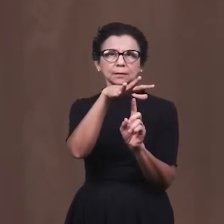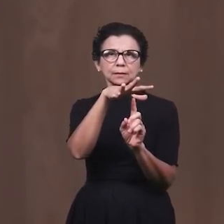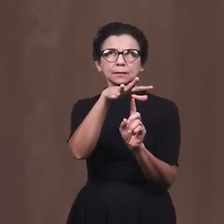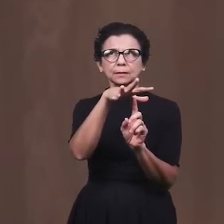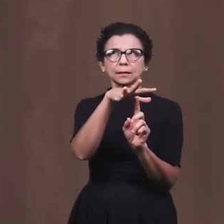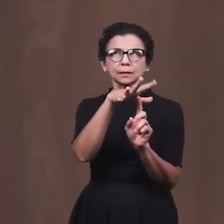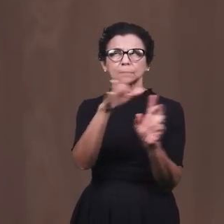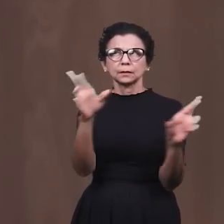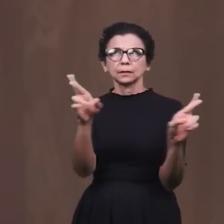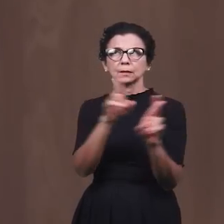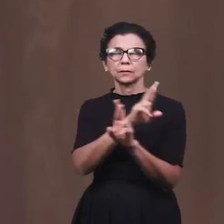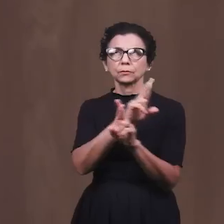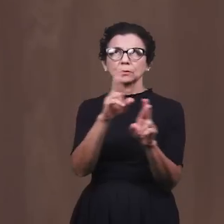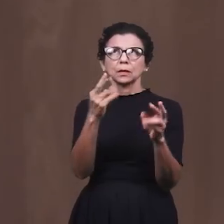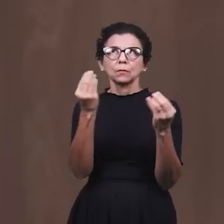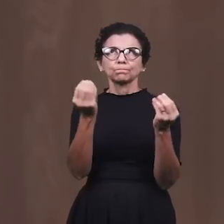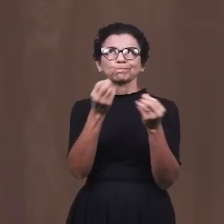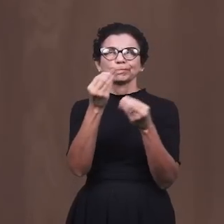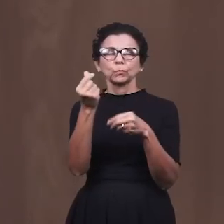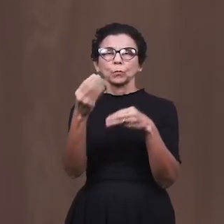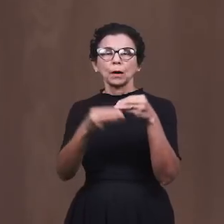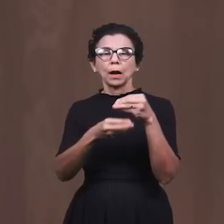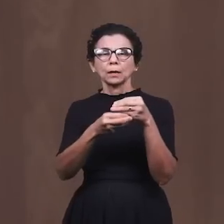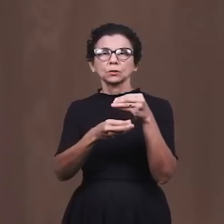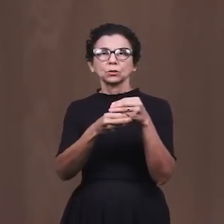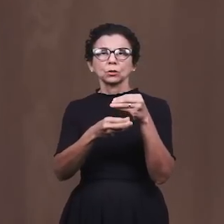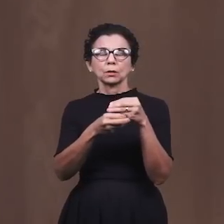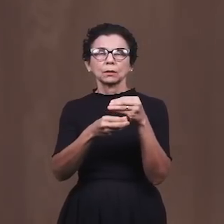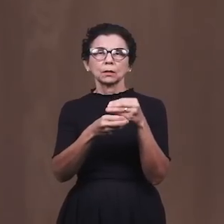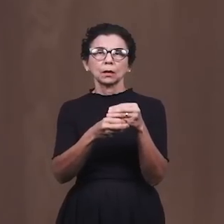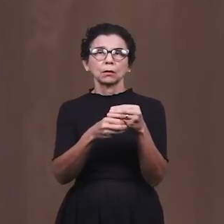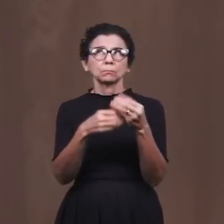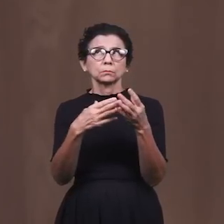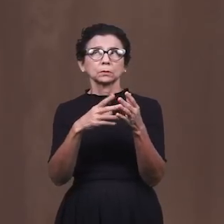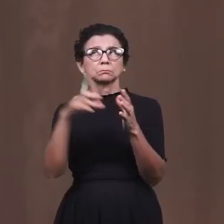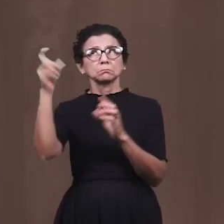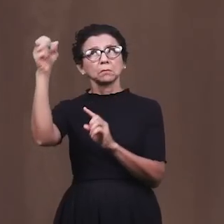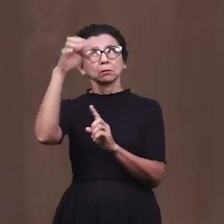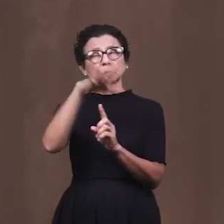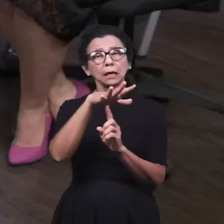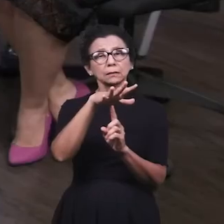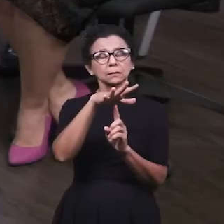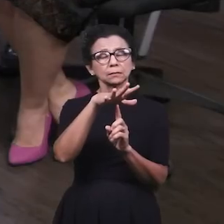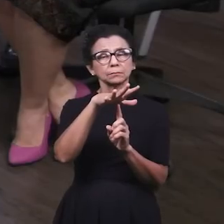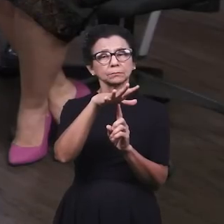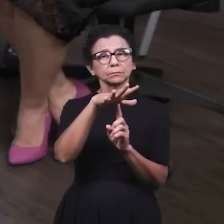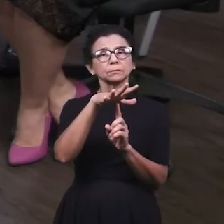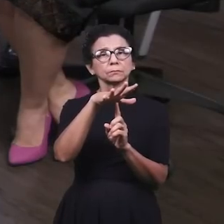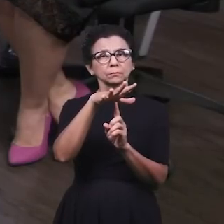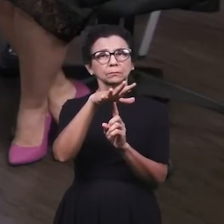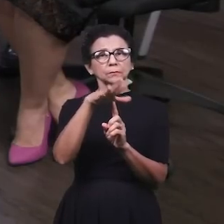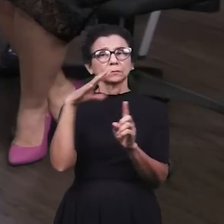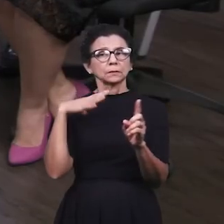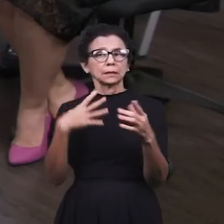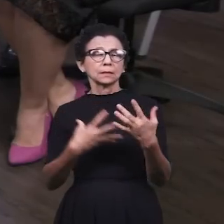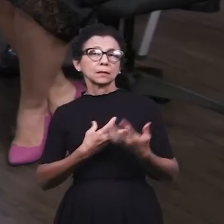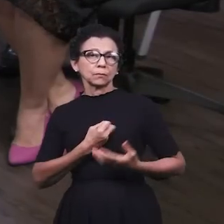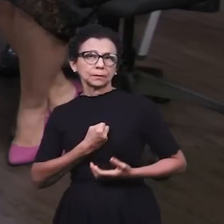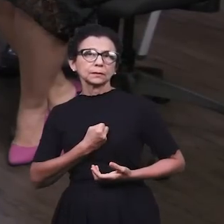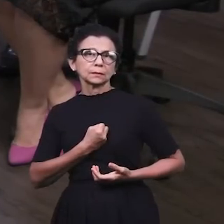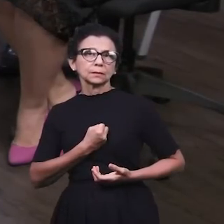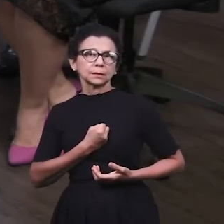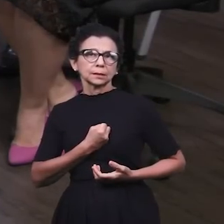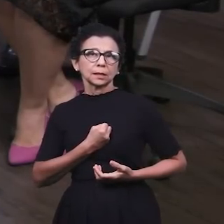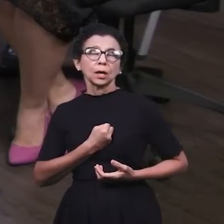a algo adicional, algo além. Porque a graça é dada, é a salvação. Mas além da graça,